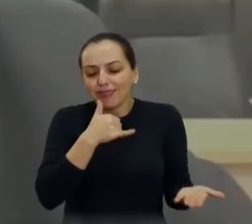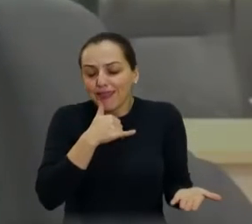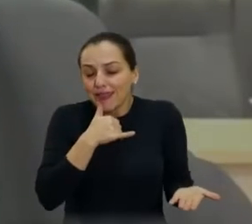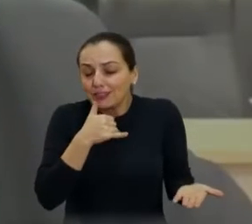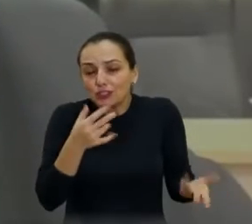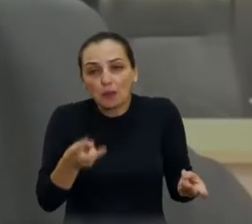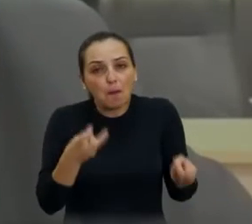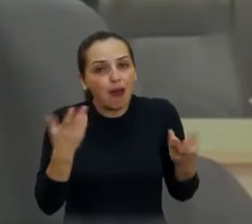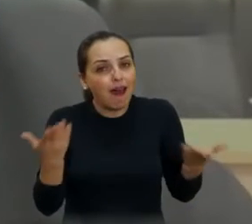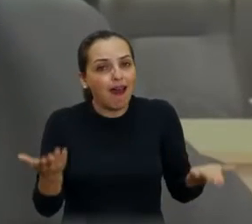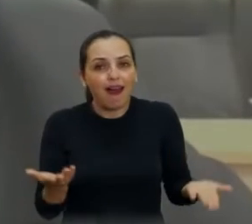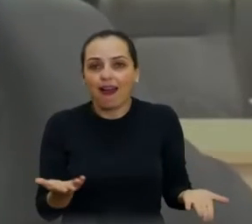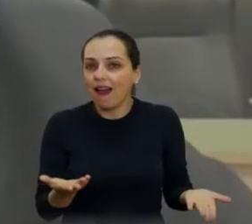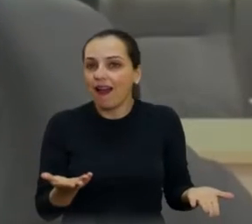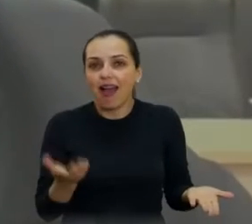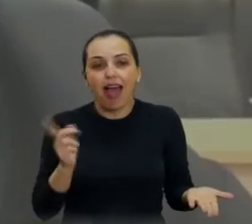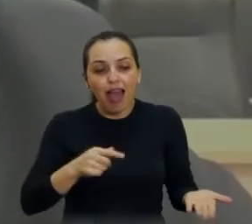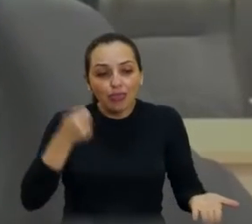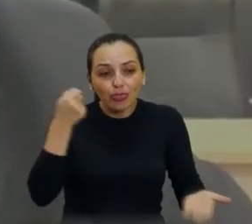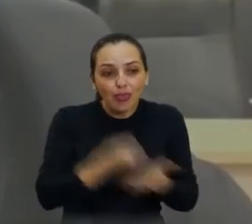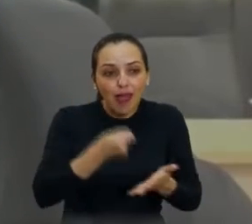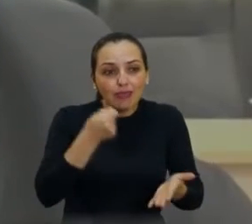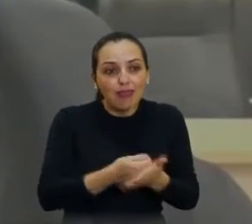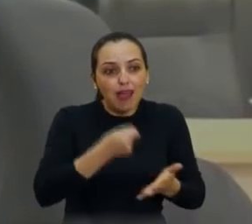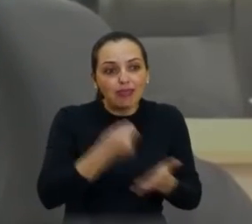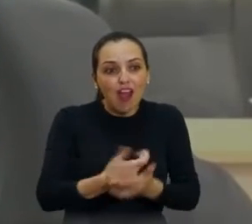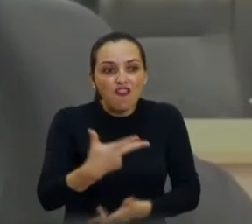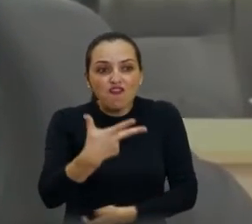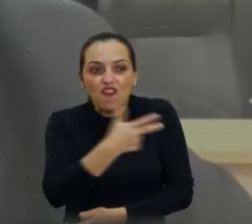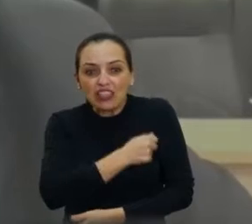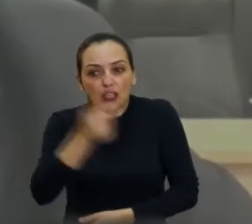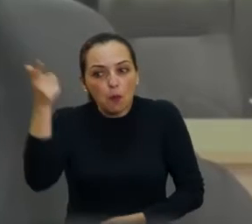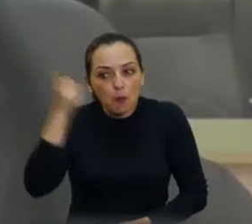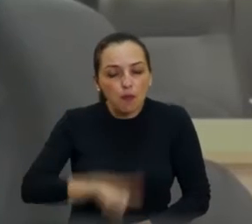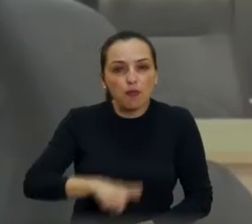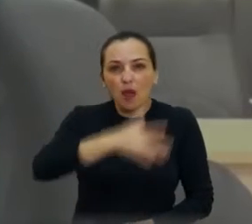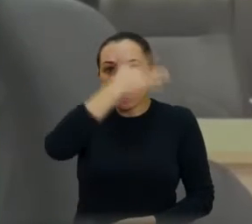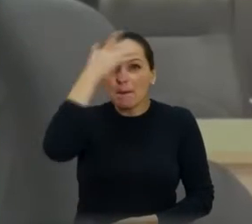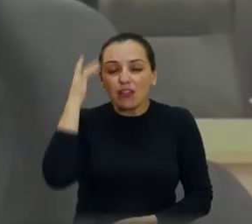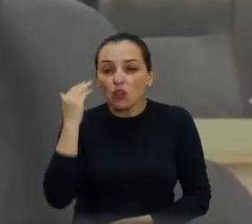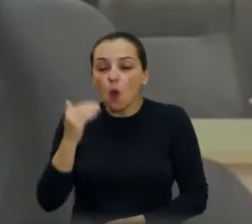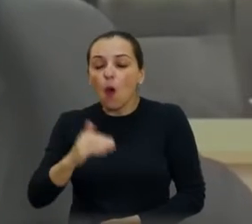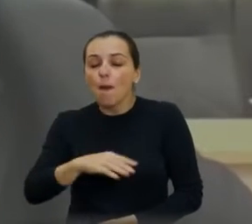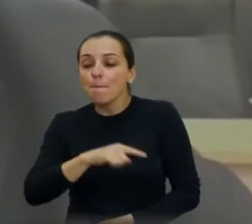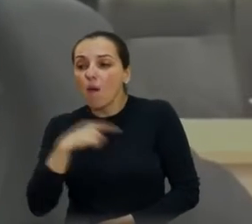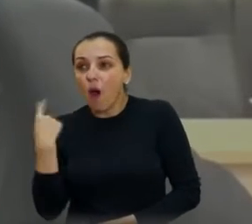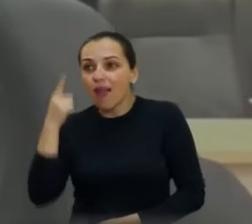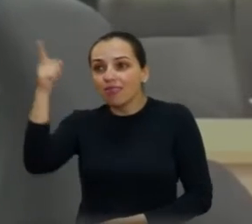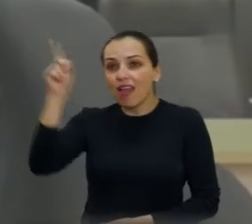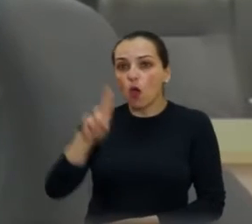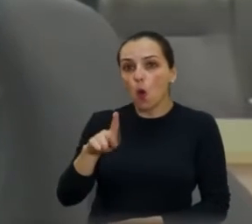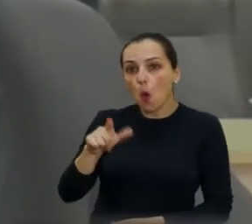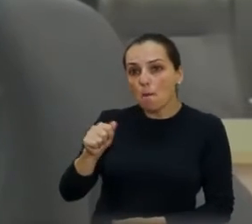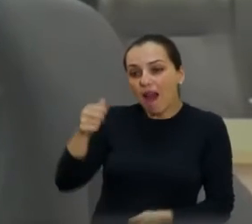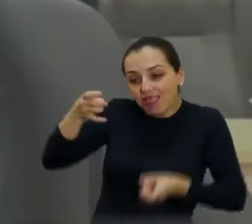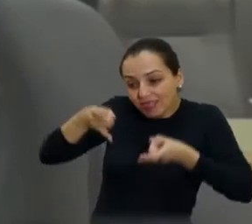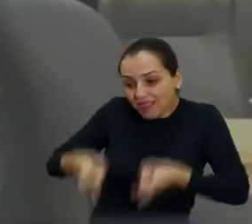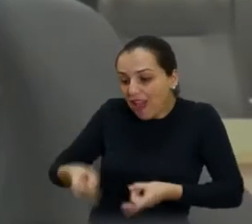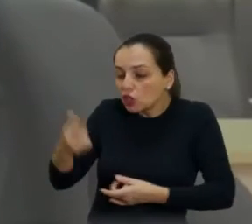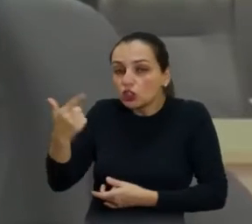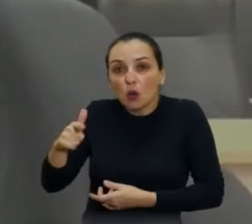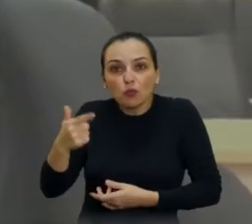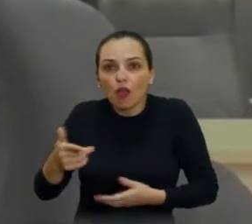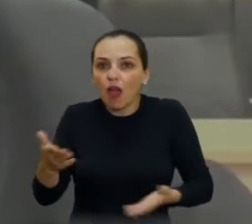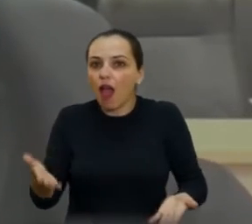ver isso. Gente lutando aí para chegar a vacina, pessoas agonizando na UPA por falta de leitos, não é de